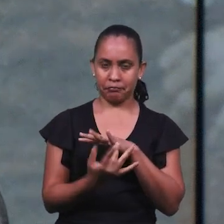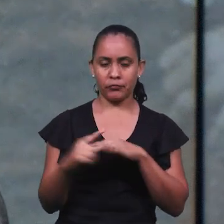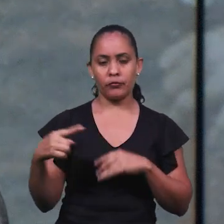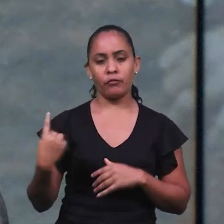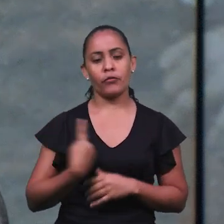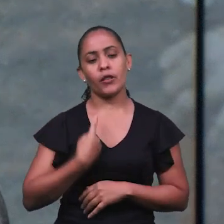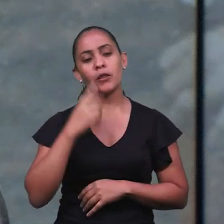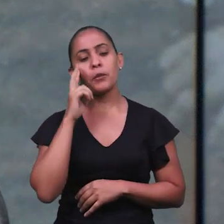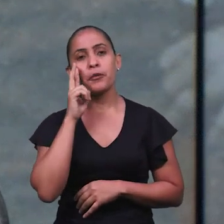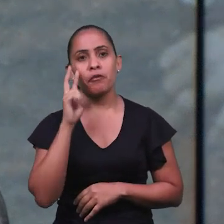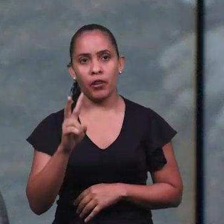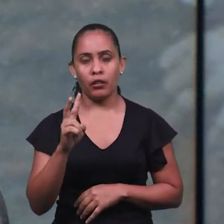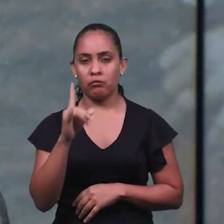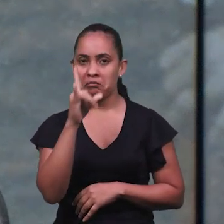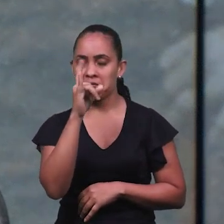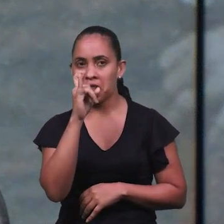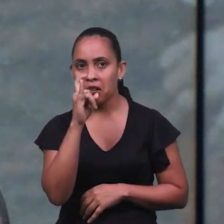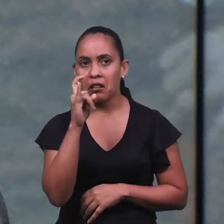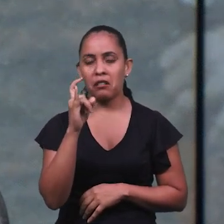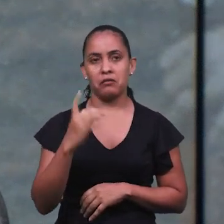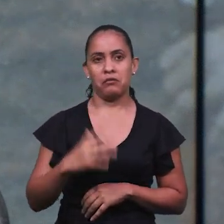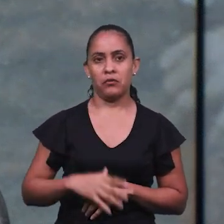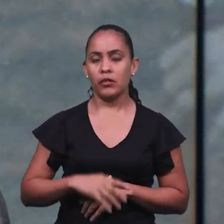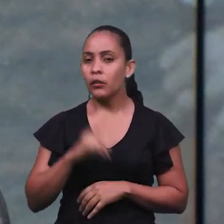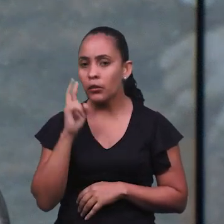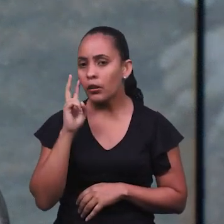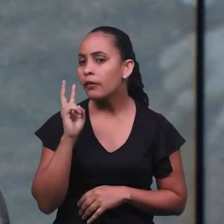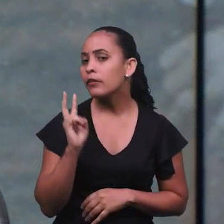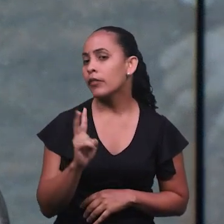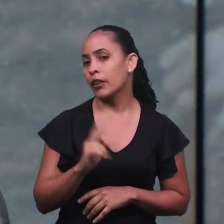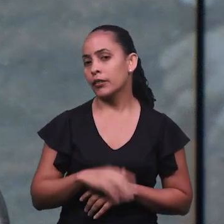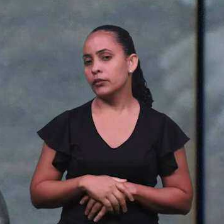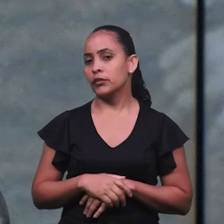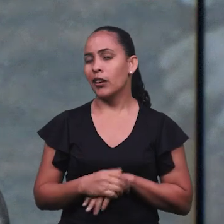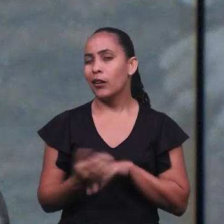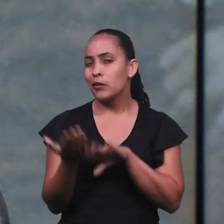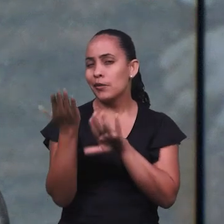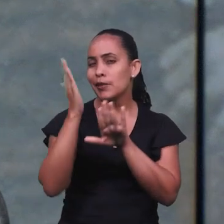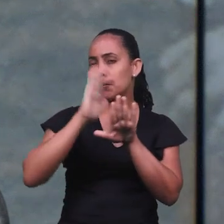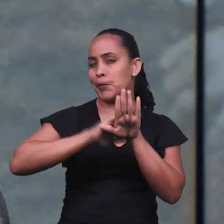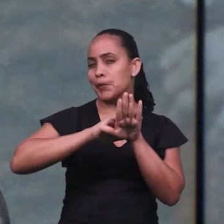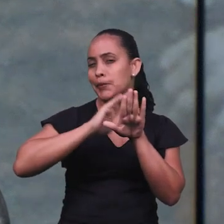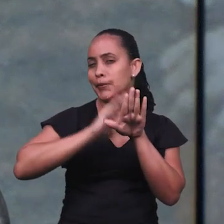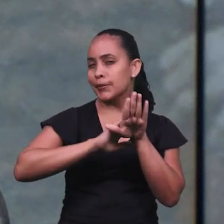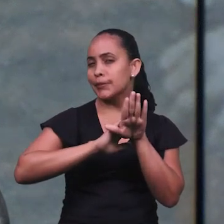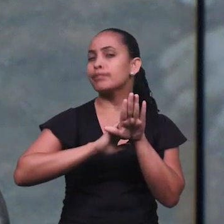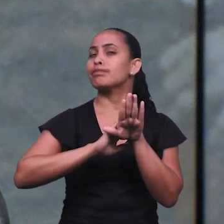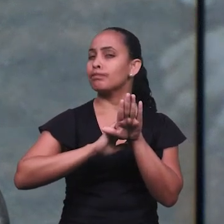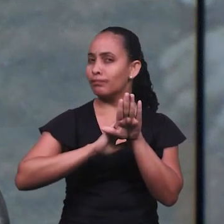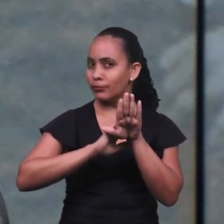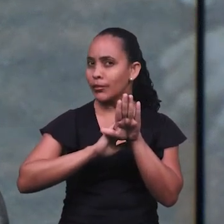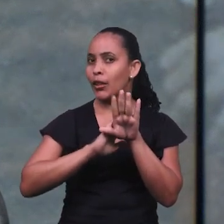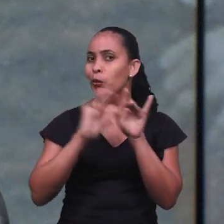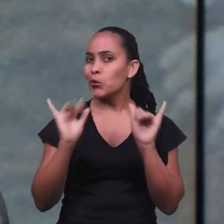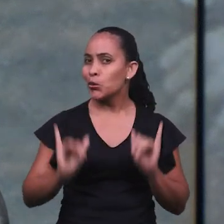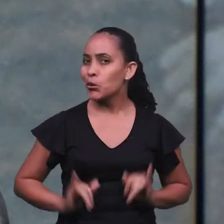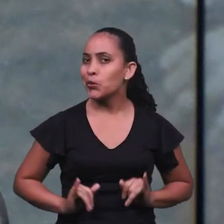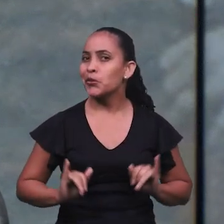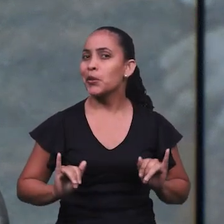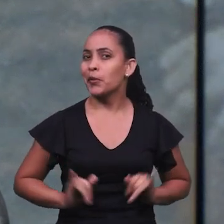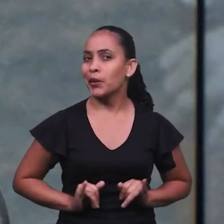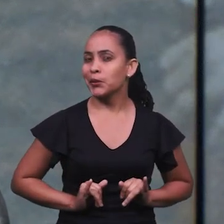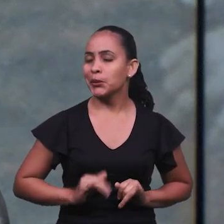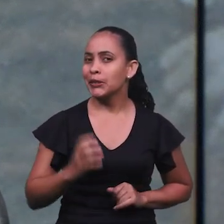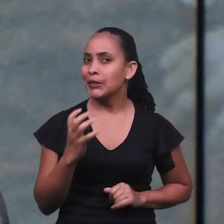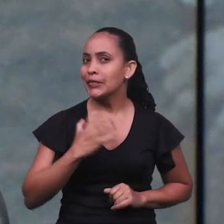que a gente está vendo na vitrine esconde seguramente o sofrimento que está